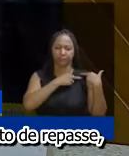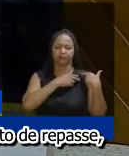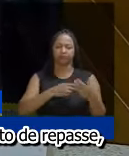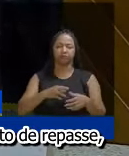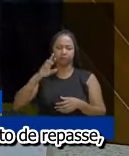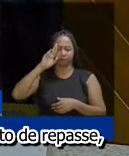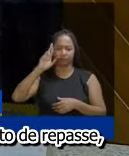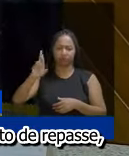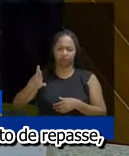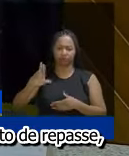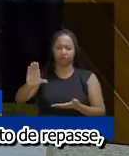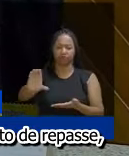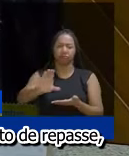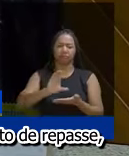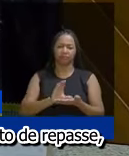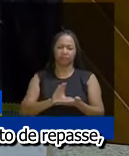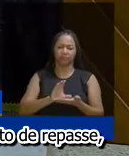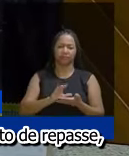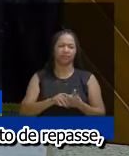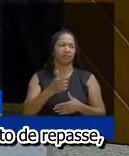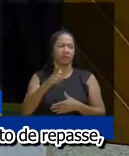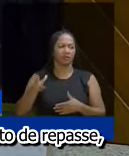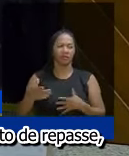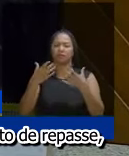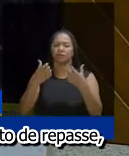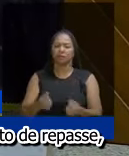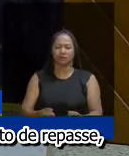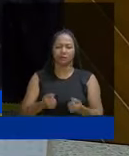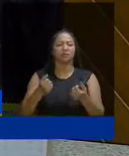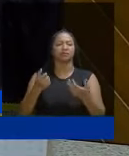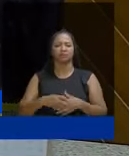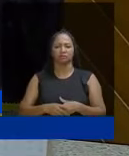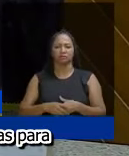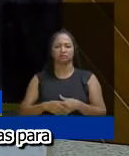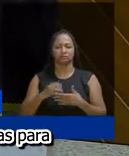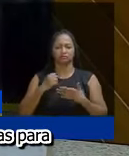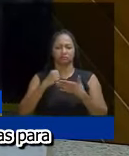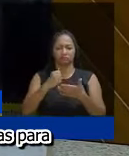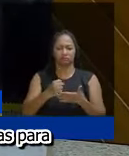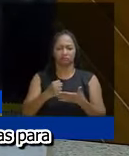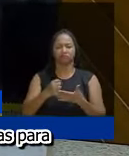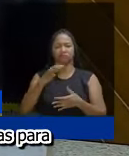do instrumento de repasse, não adotarem as providências